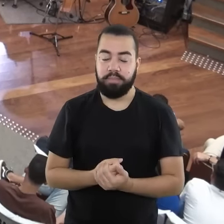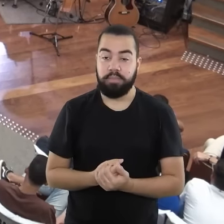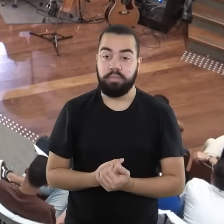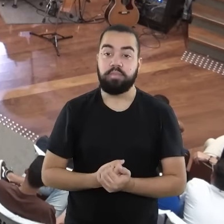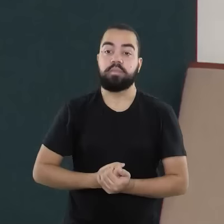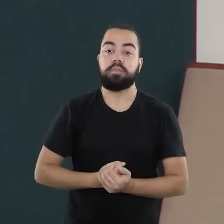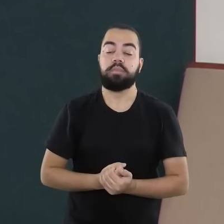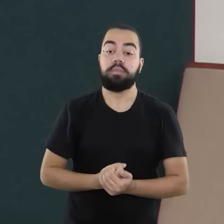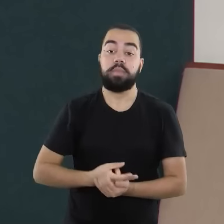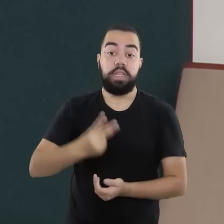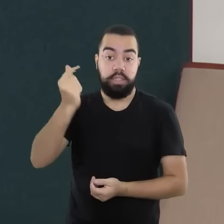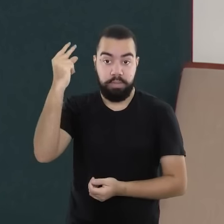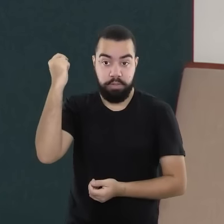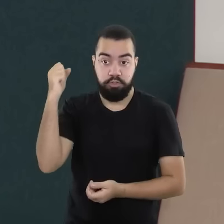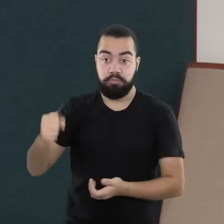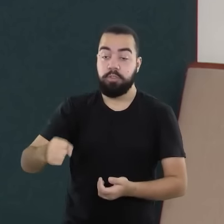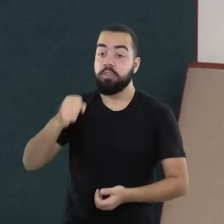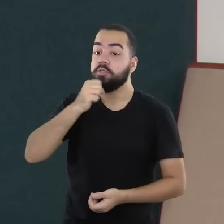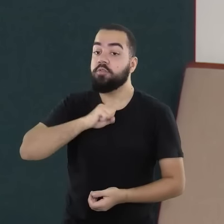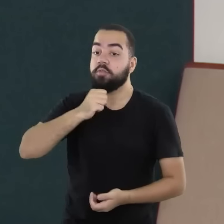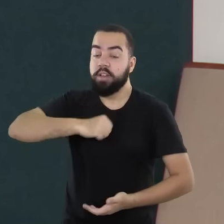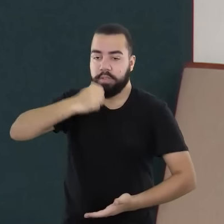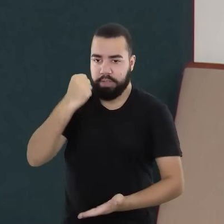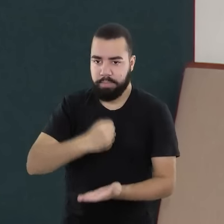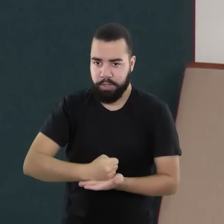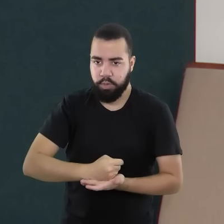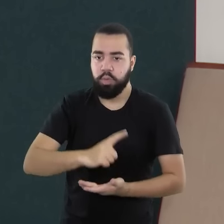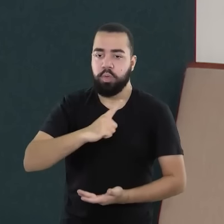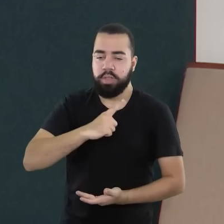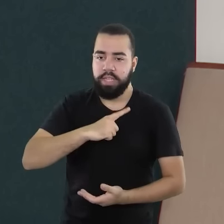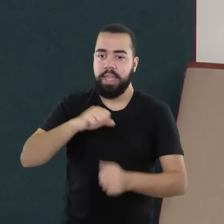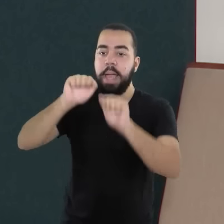Lá no Antigo Testamento tinha as bênçãos e tinha o que? As